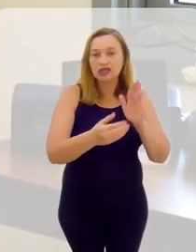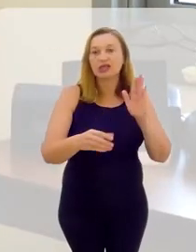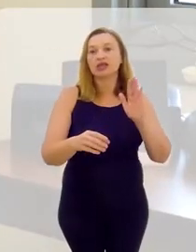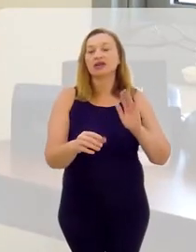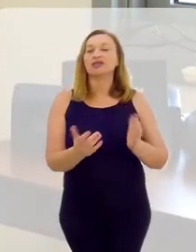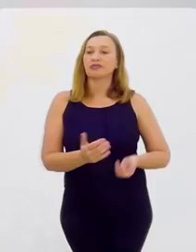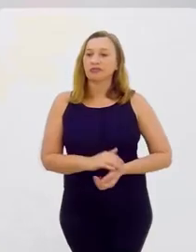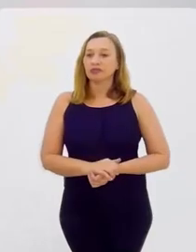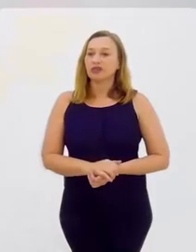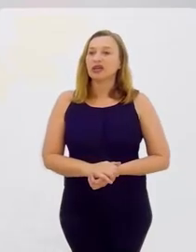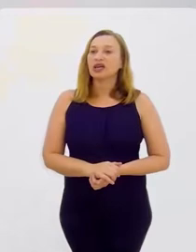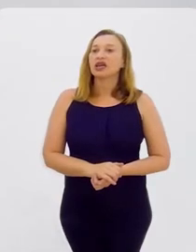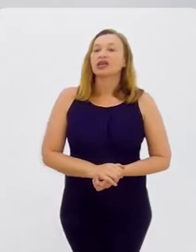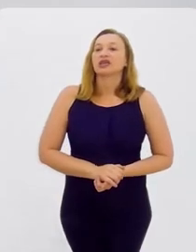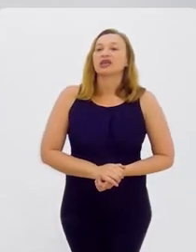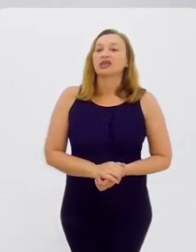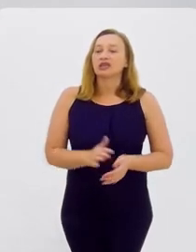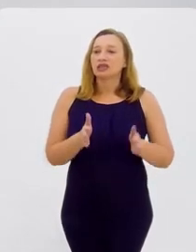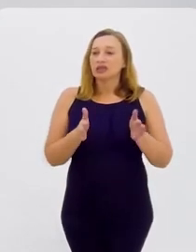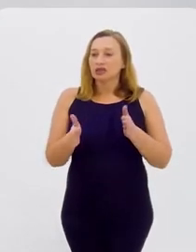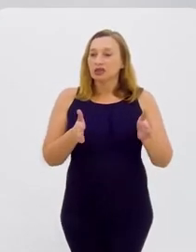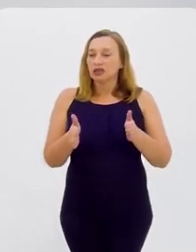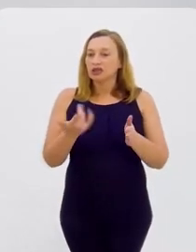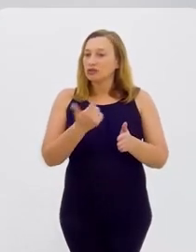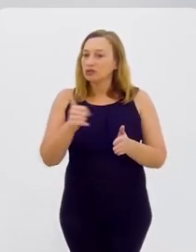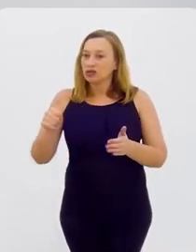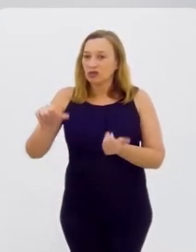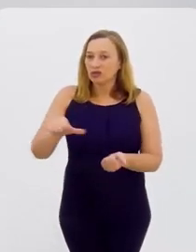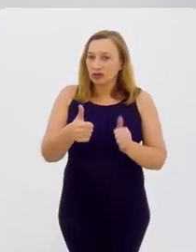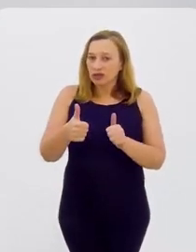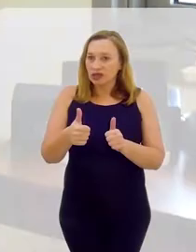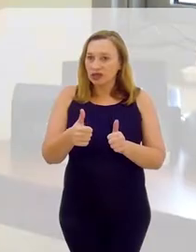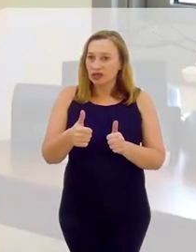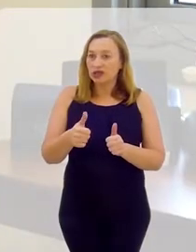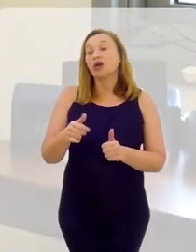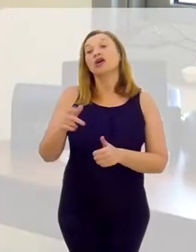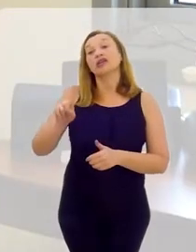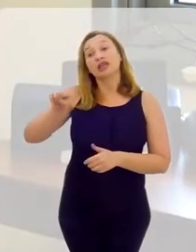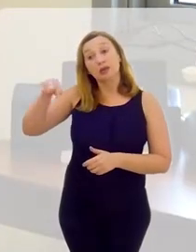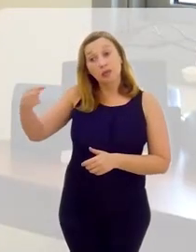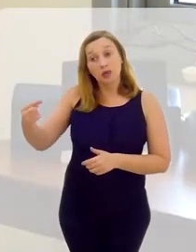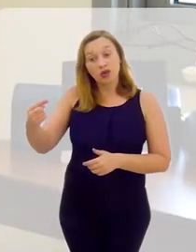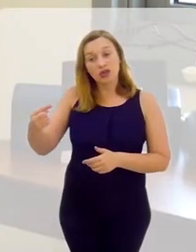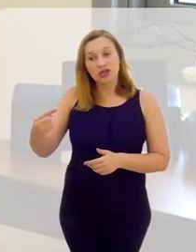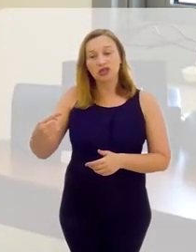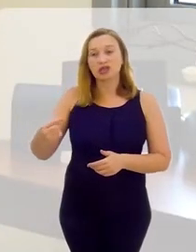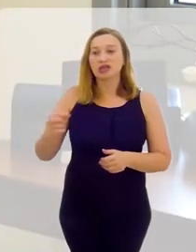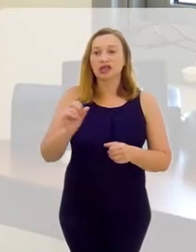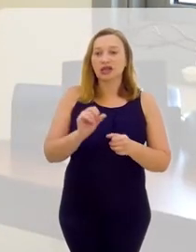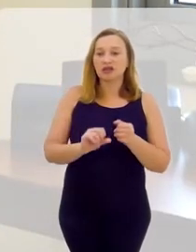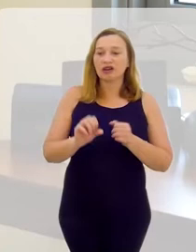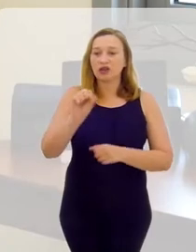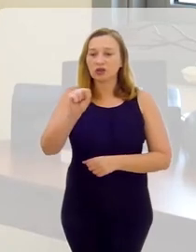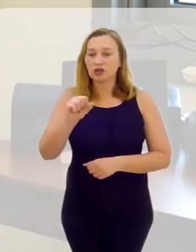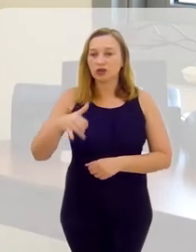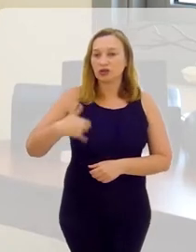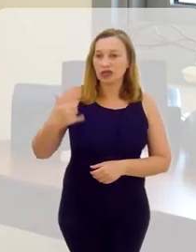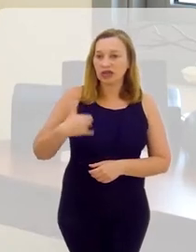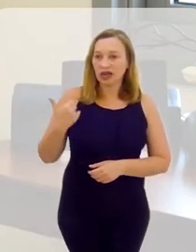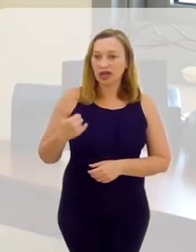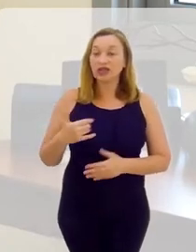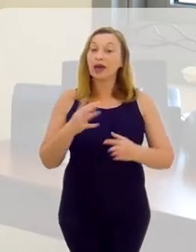cumprir ordenanças. E nesse ínterim ainda não houve o batismo. O batismo dela, depois que ela completa 8 anos de